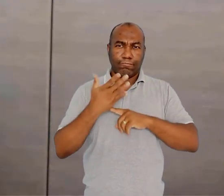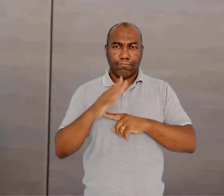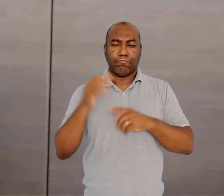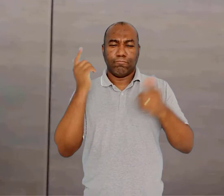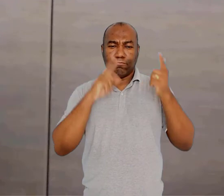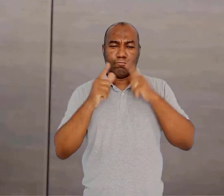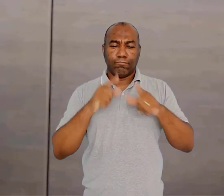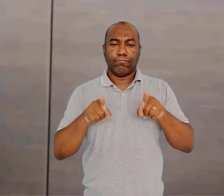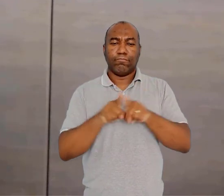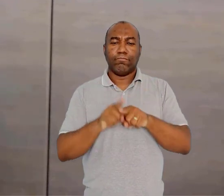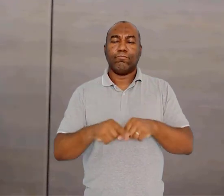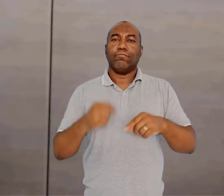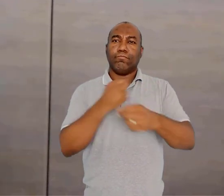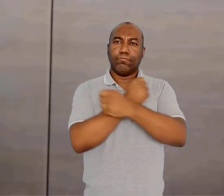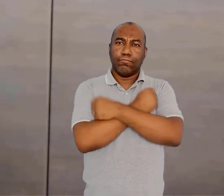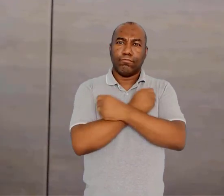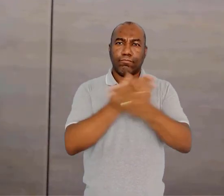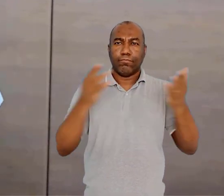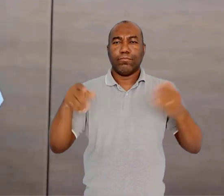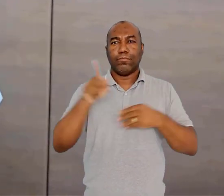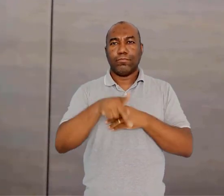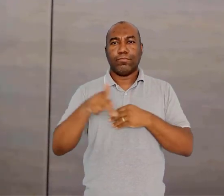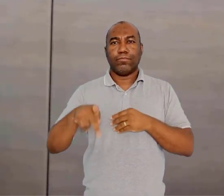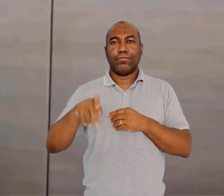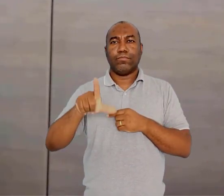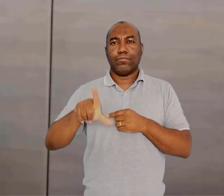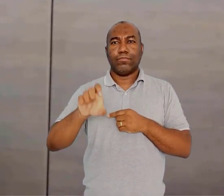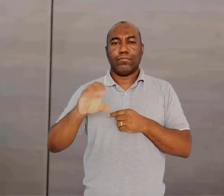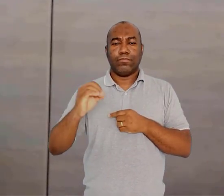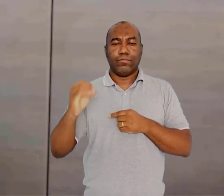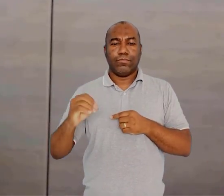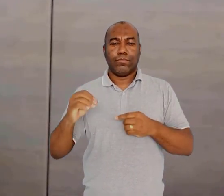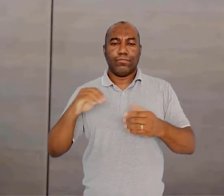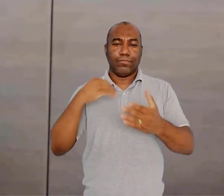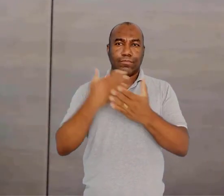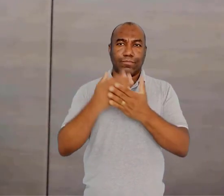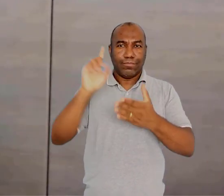tá? Um abraço do professor Léo e até